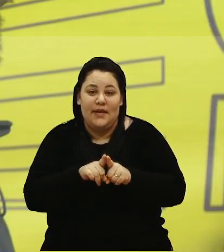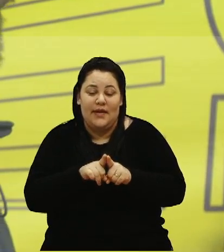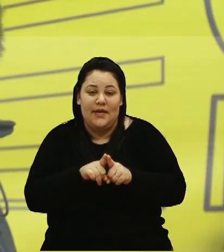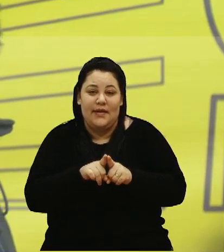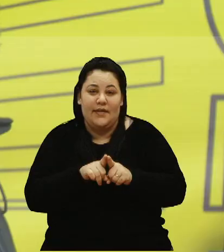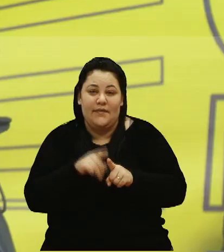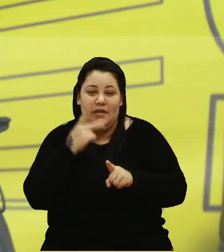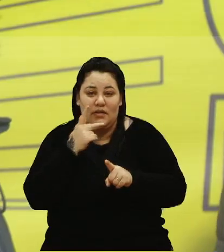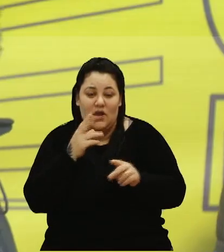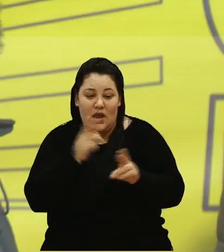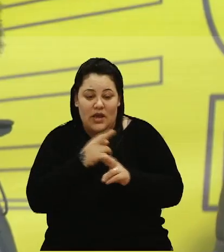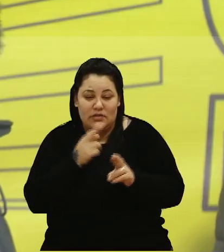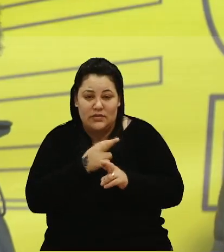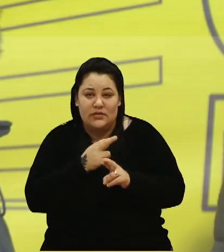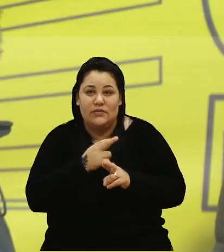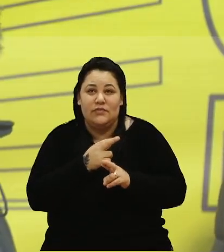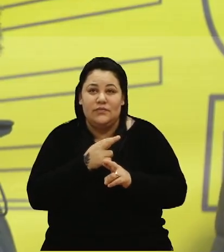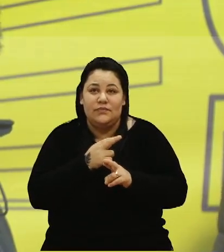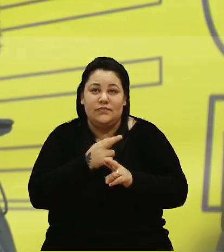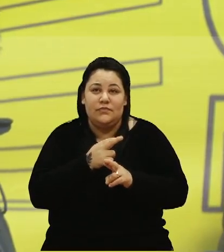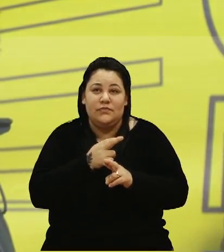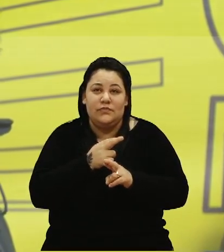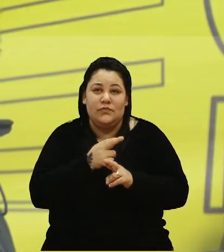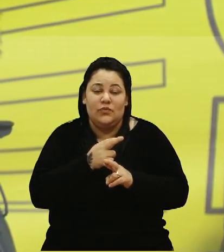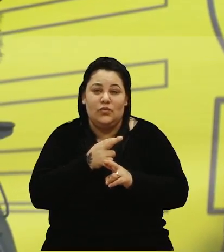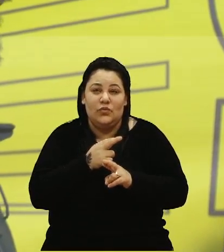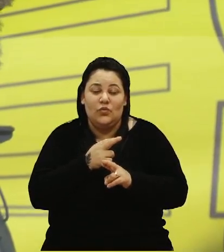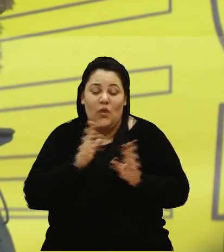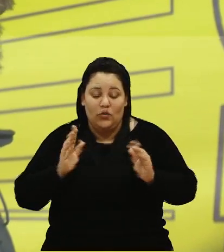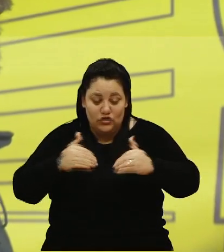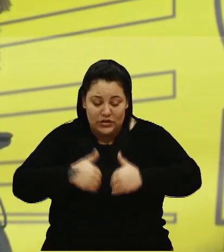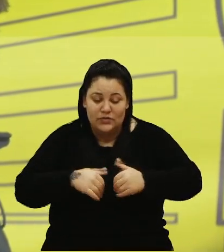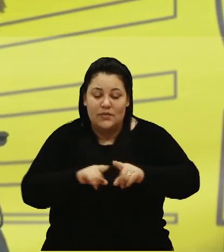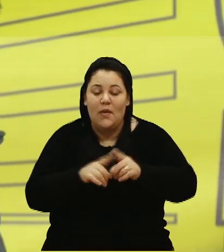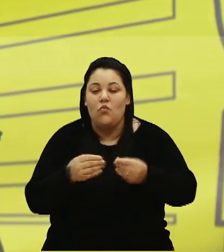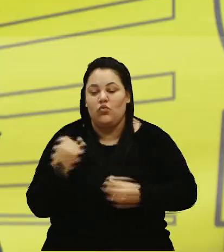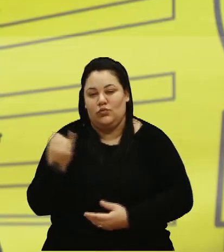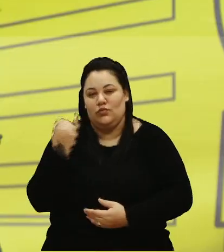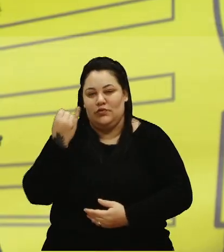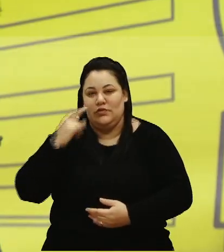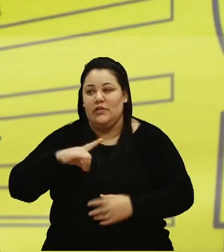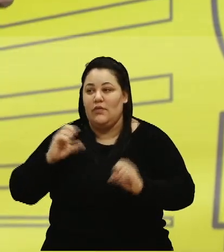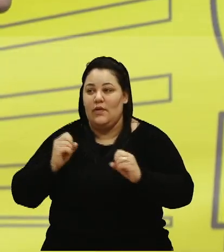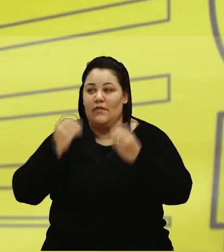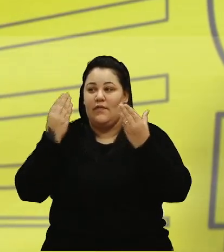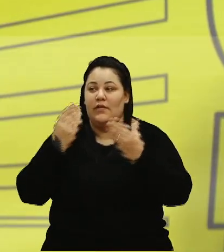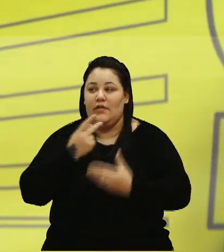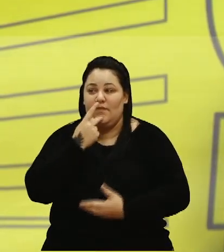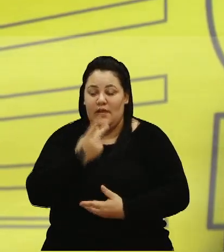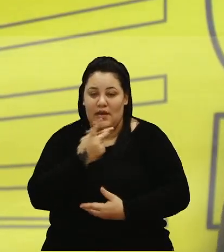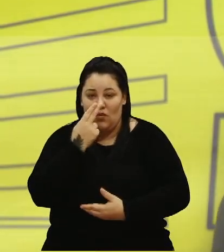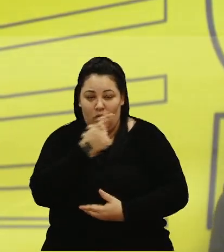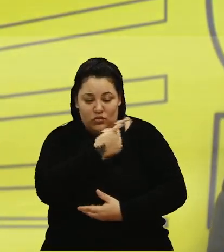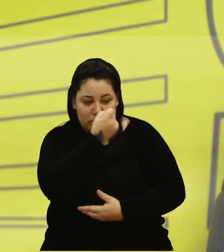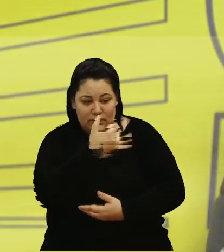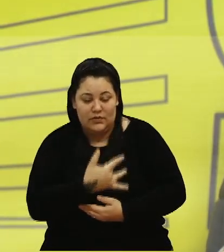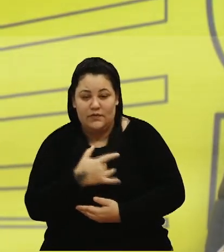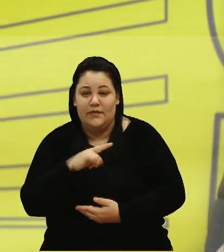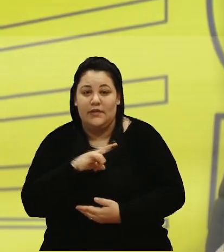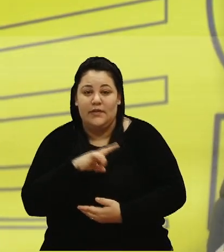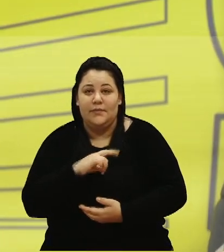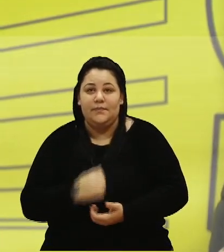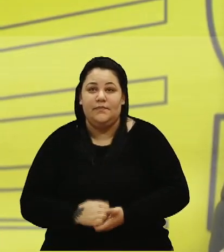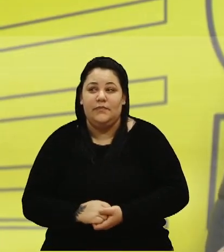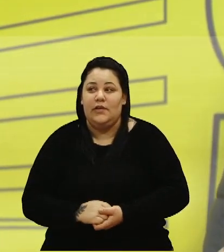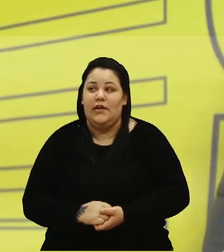do autismo, do aspecto autista, isso é muito importante. E é um evento que vai ter, justamente como você mencionou, Carnizela, vai